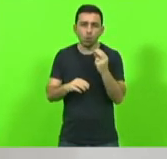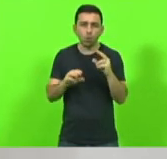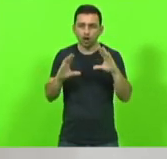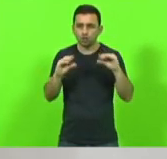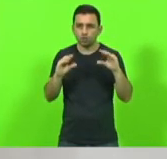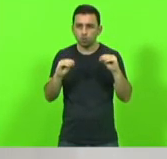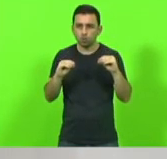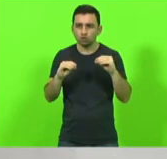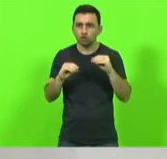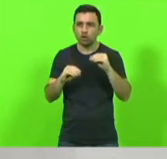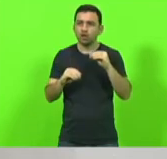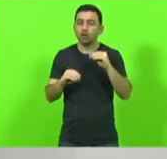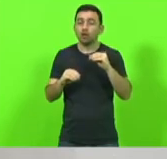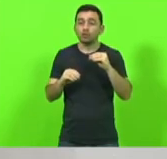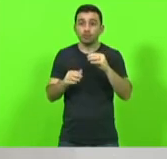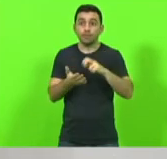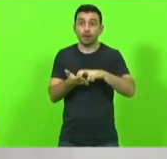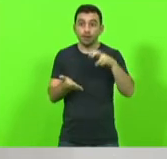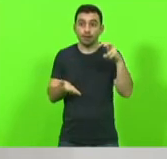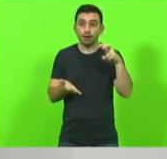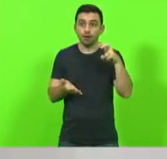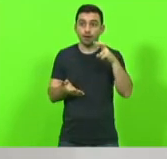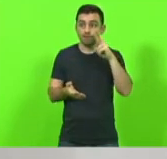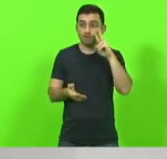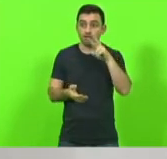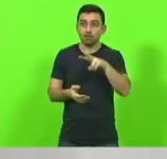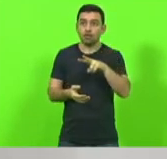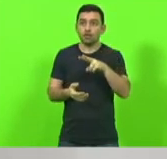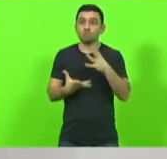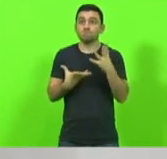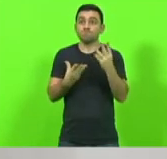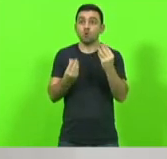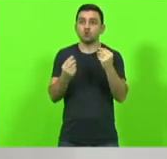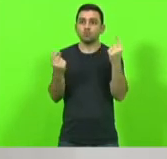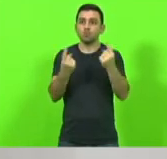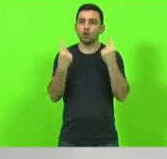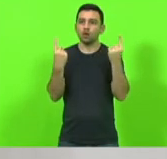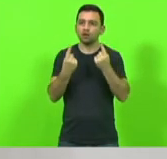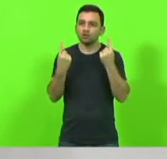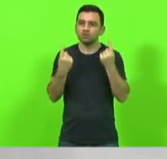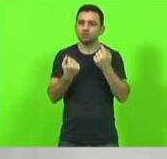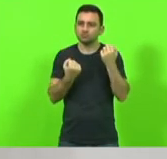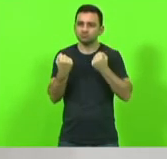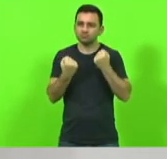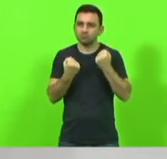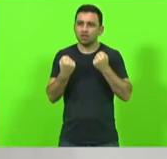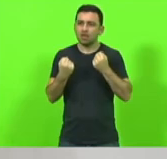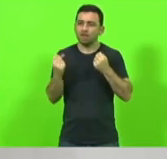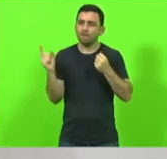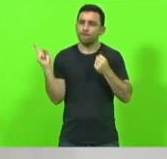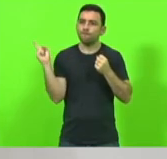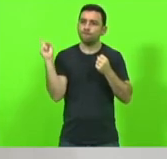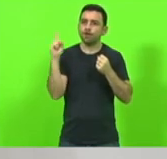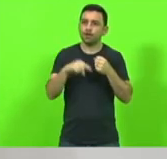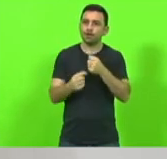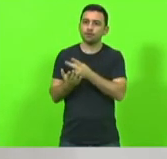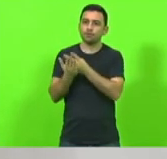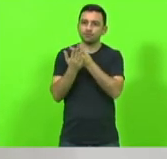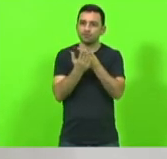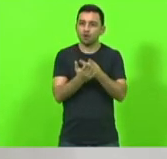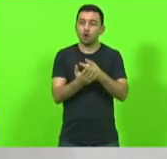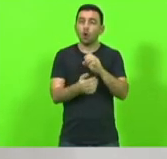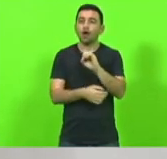vai ver, de manhã, o número de ambulâncias trazendo pacientes do oeste,